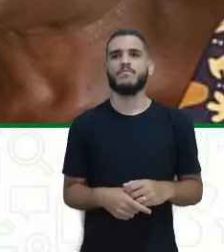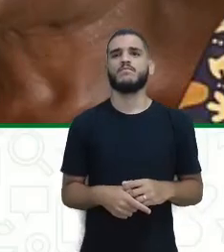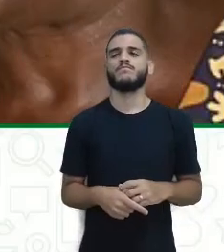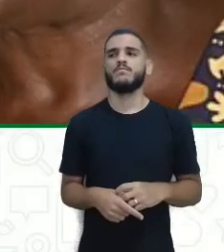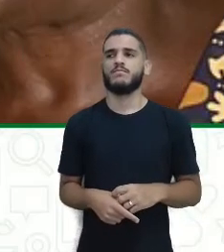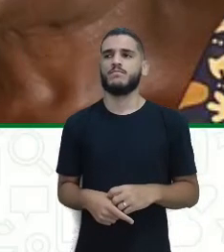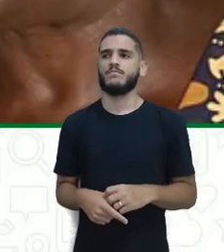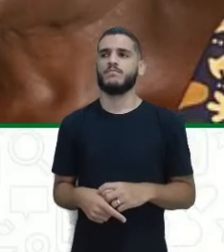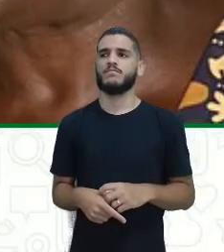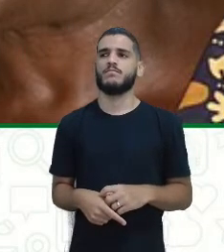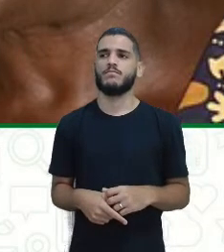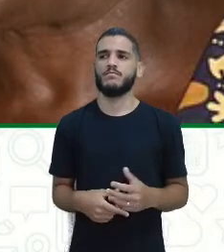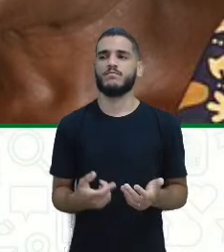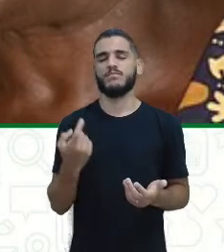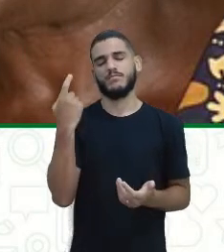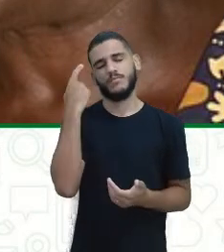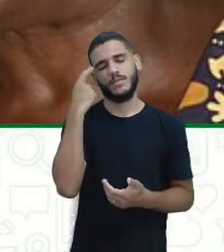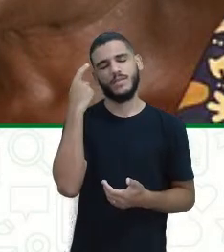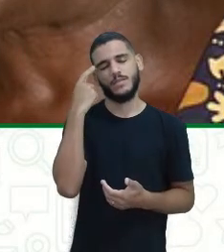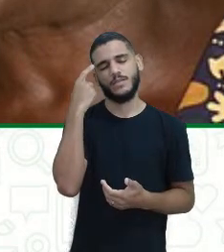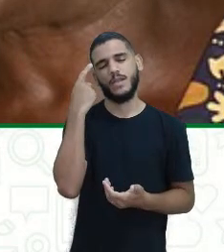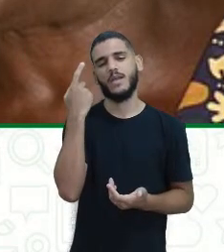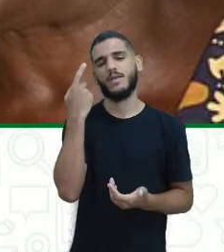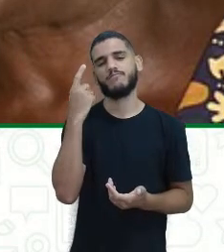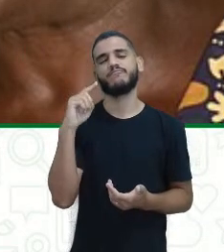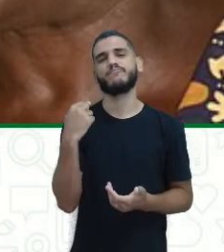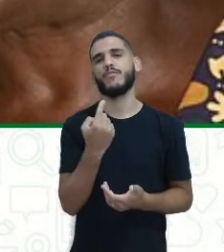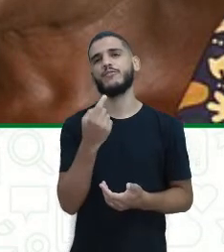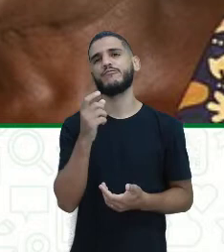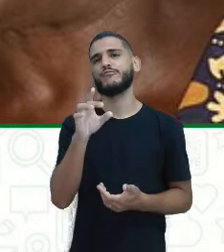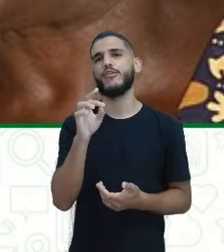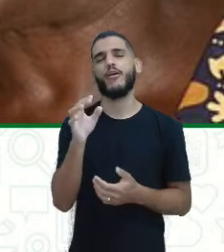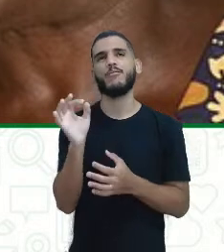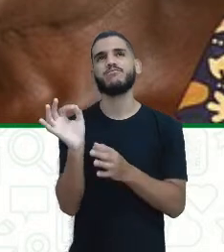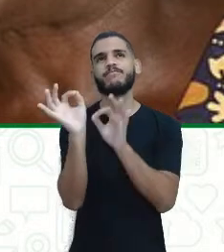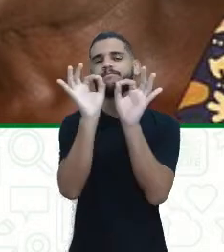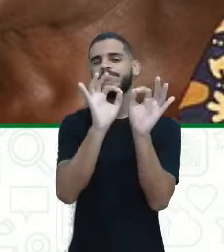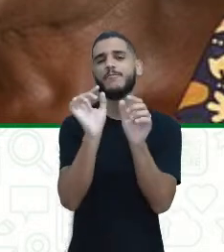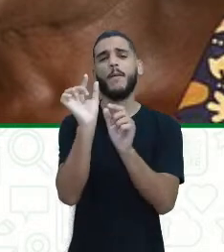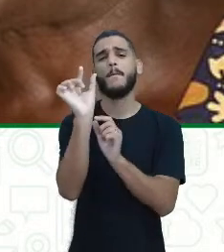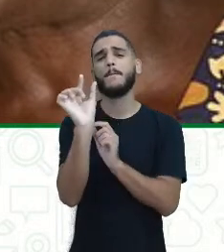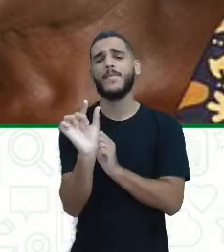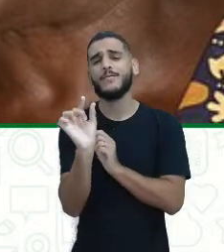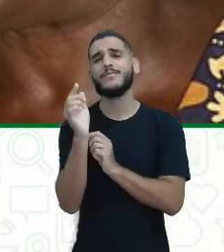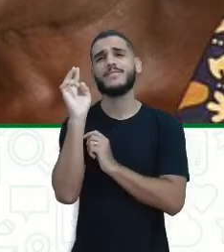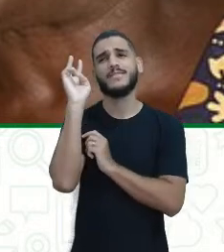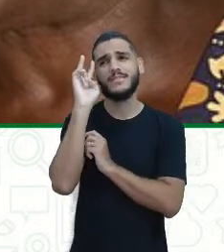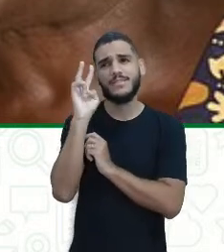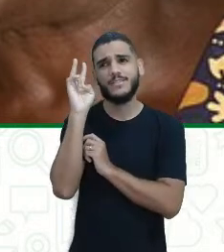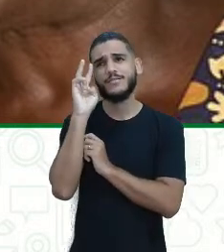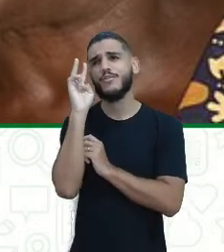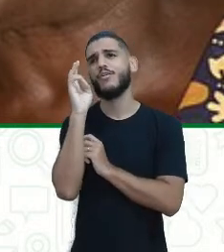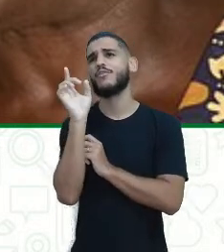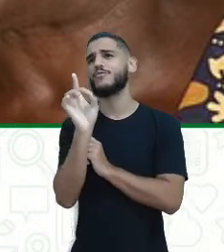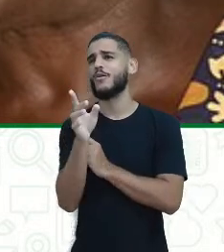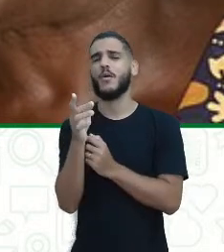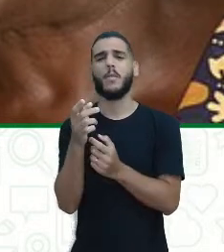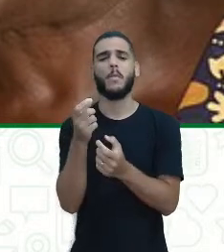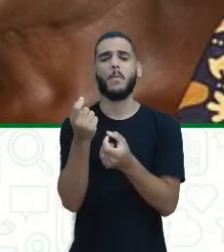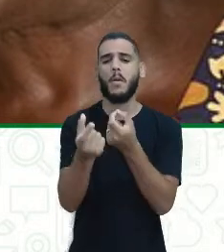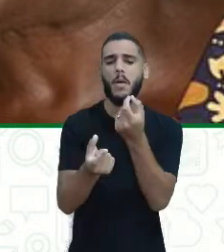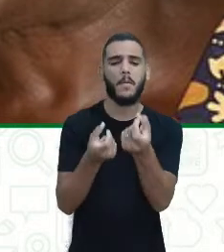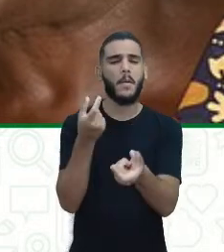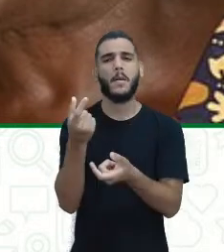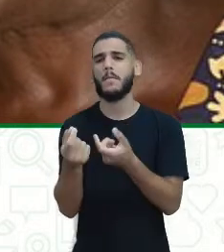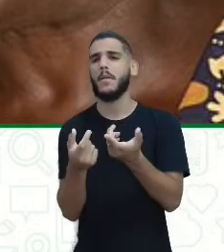Vamos pensar que a gente viu um trechinho, apenas um trechinho, apenas alguns